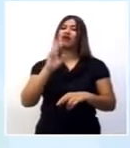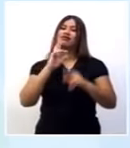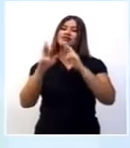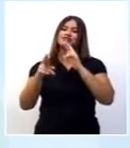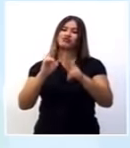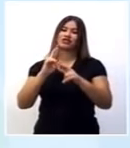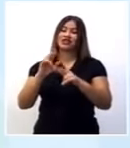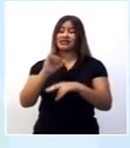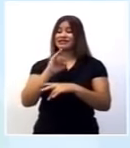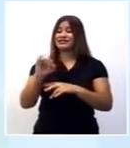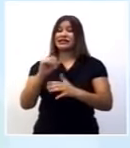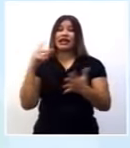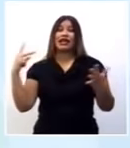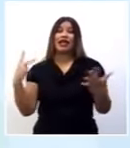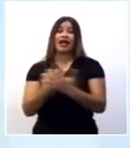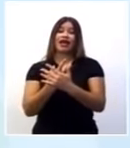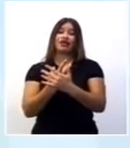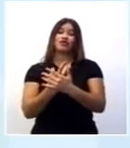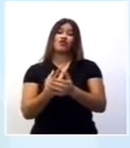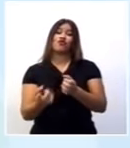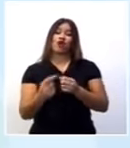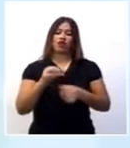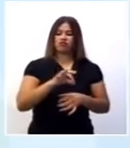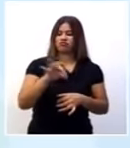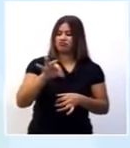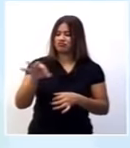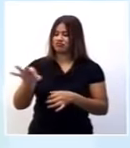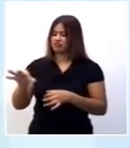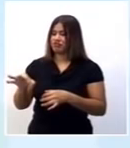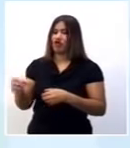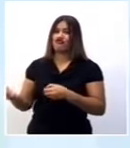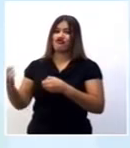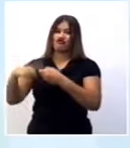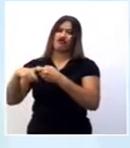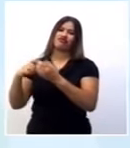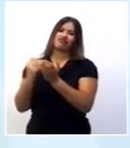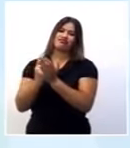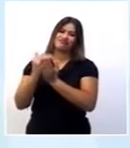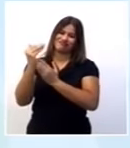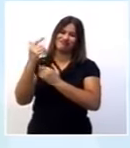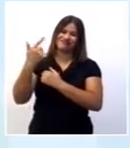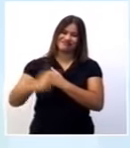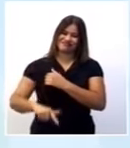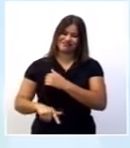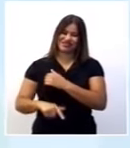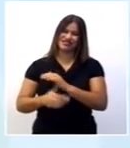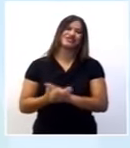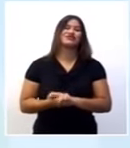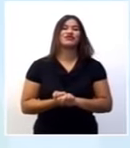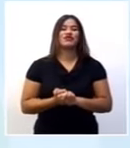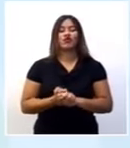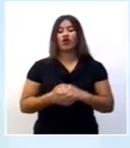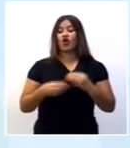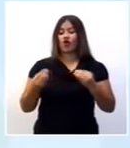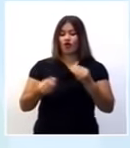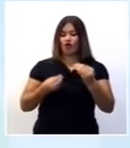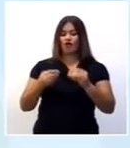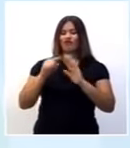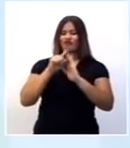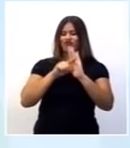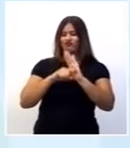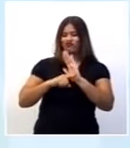ela volta para o começo do jogo. Então, é um jogo para as pessoas andarem e analisar um objeto, uma fonte